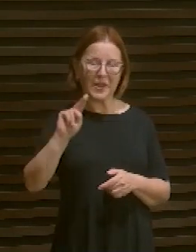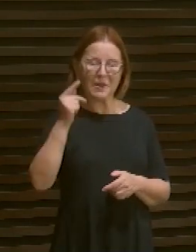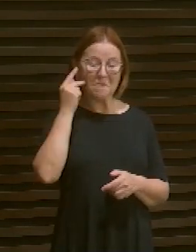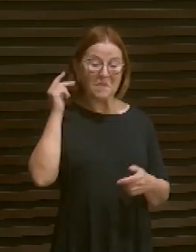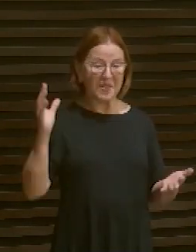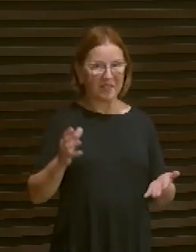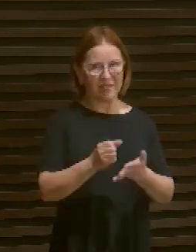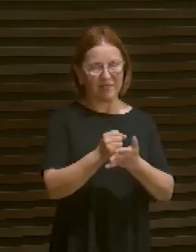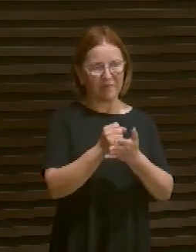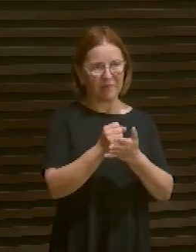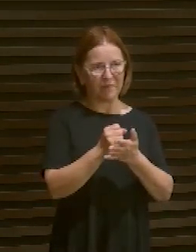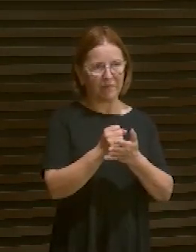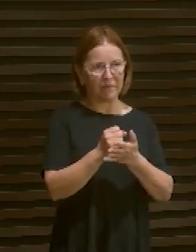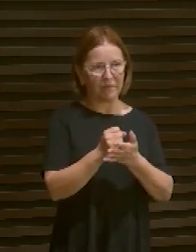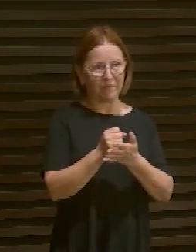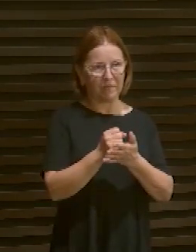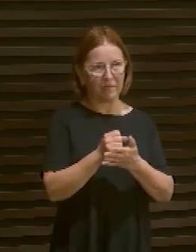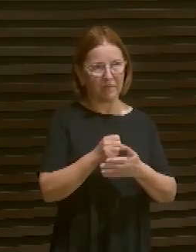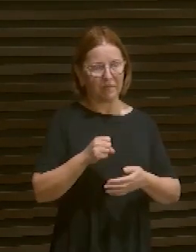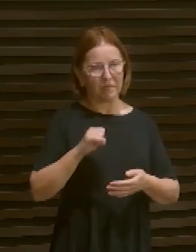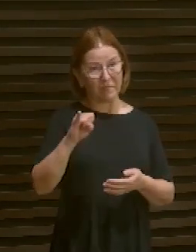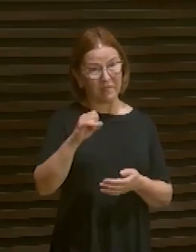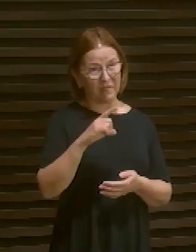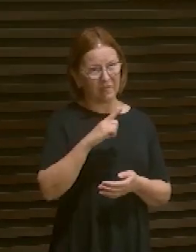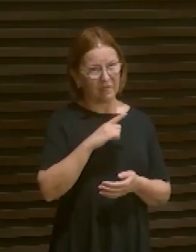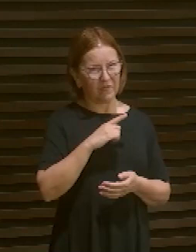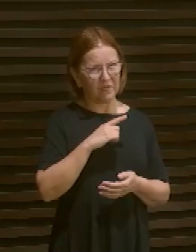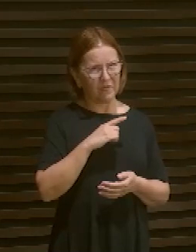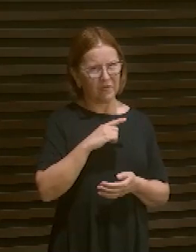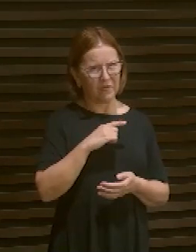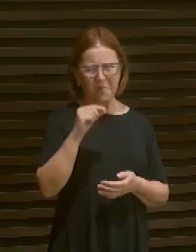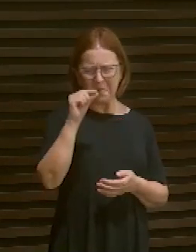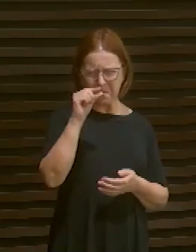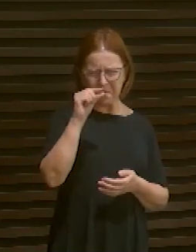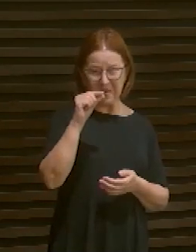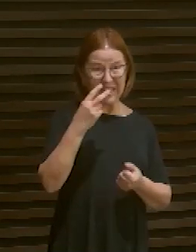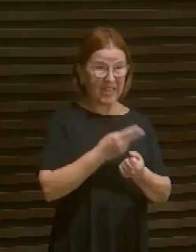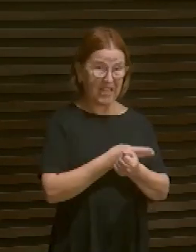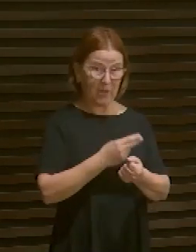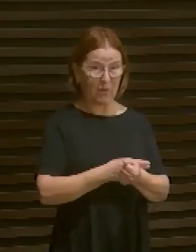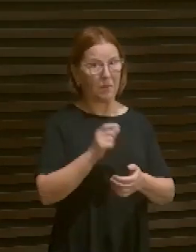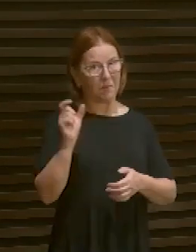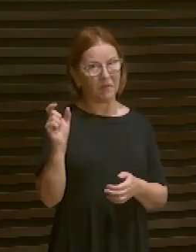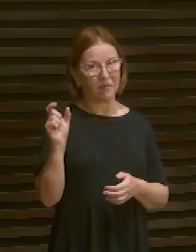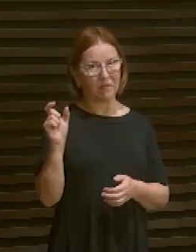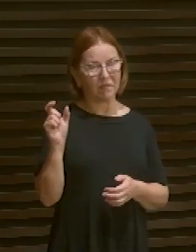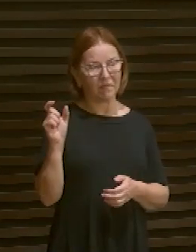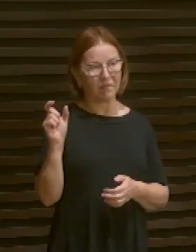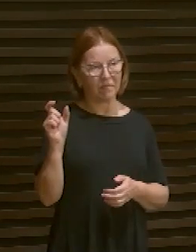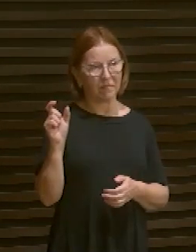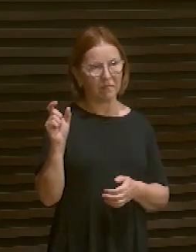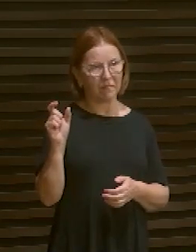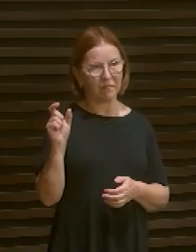salvação. Se houver 1 milímetro de erro na palavra,